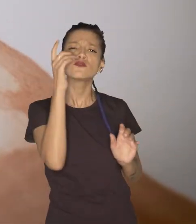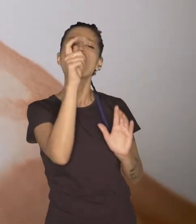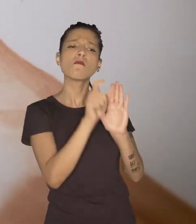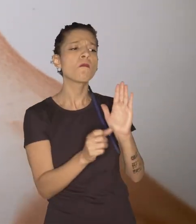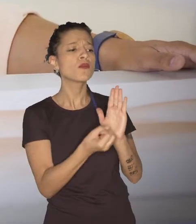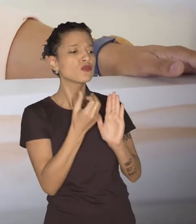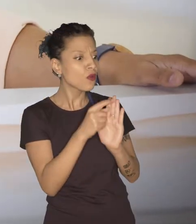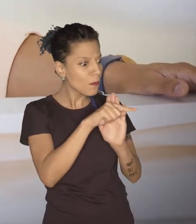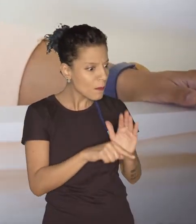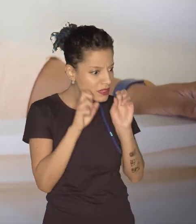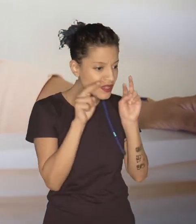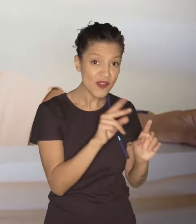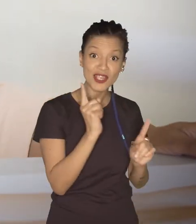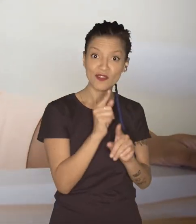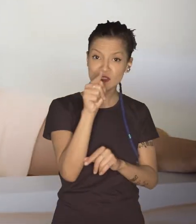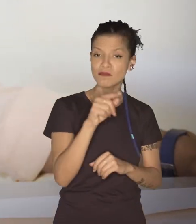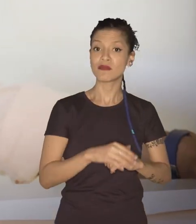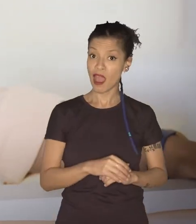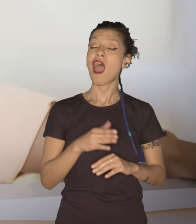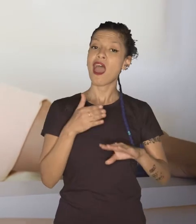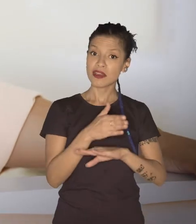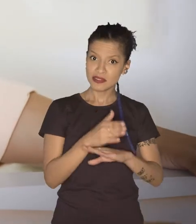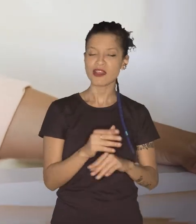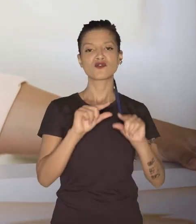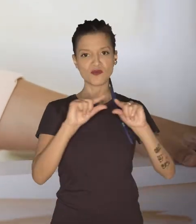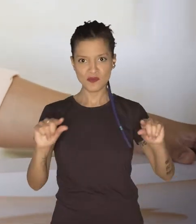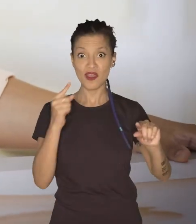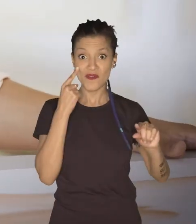onde produtores podem pesquisar. Acesse